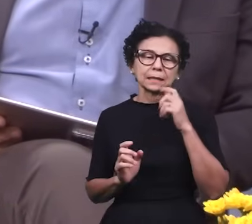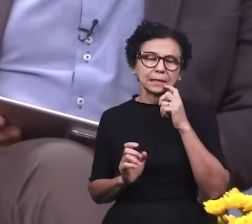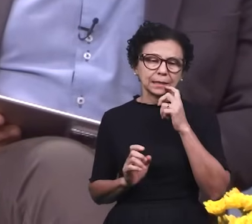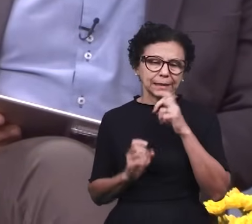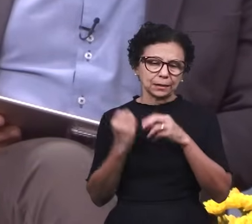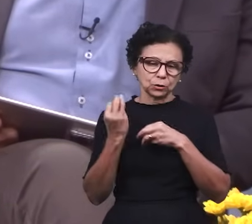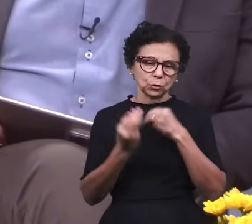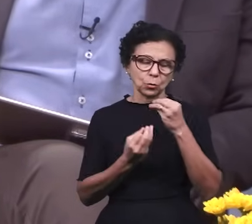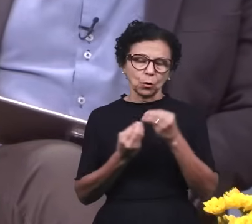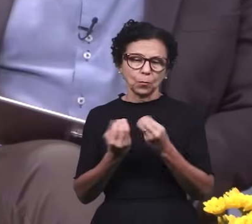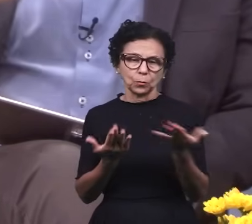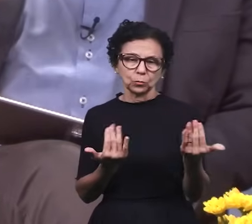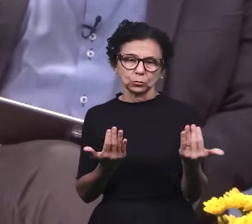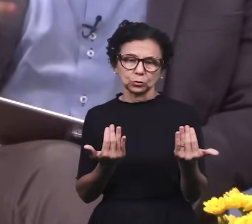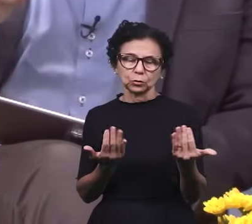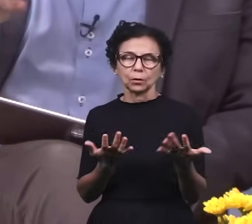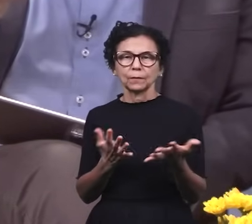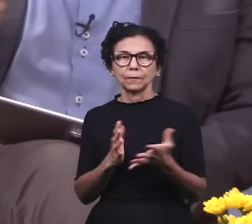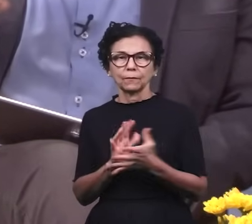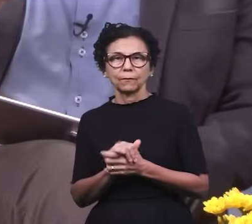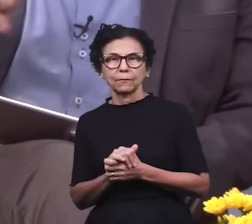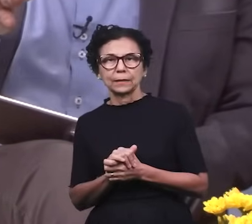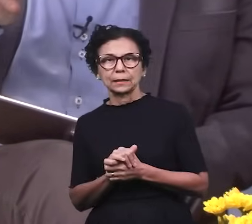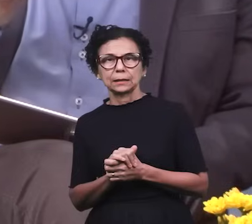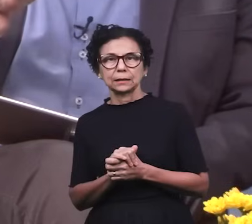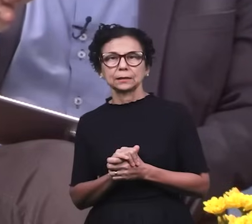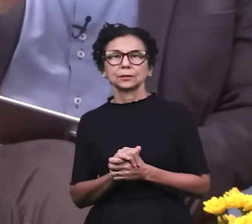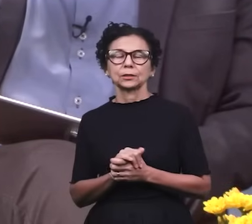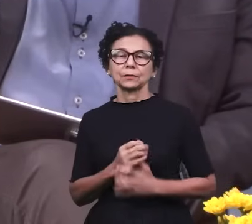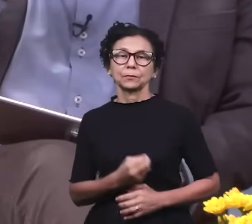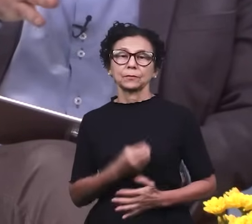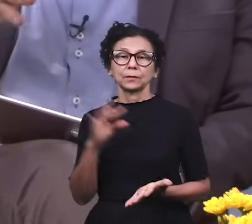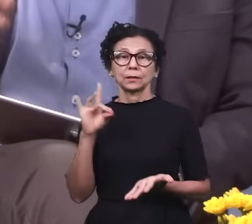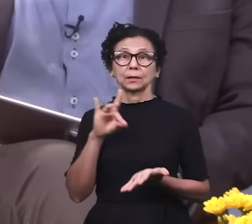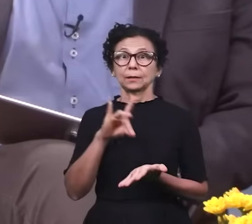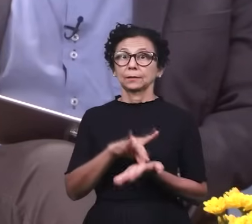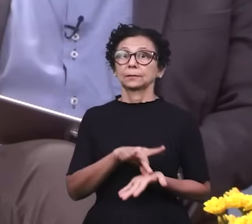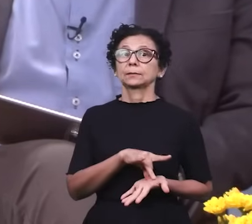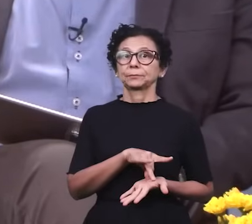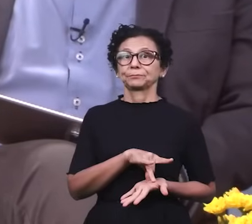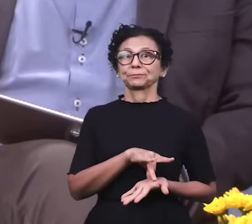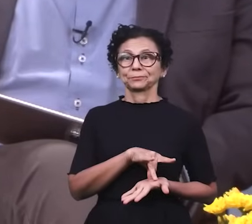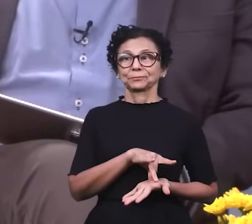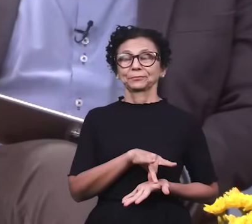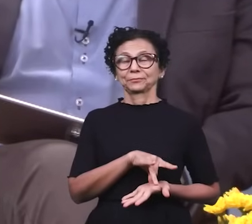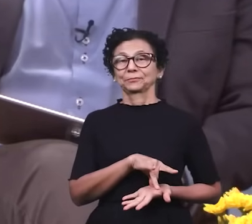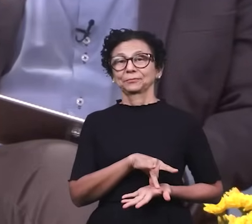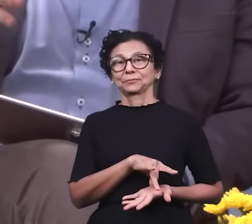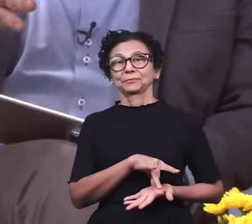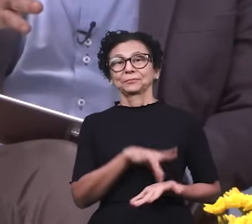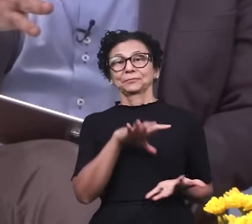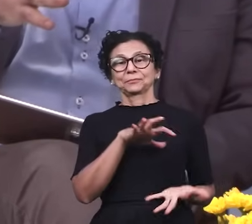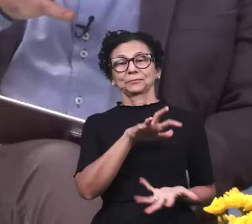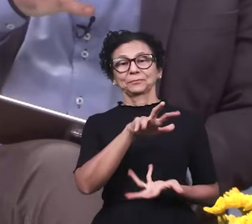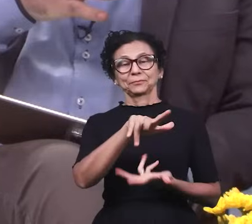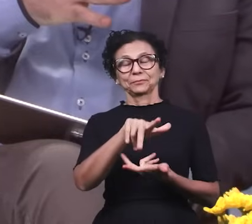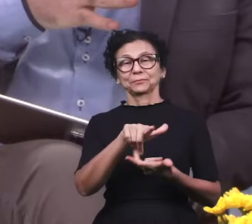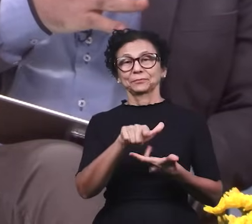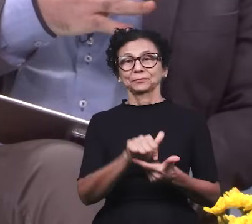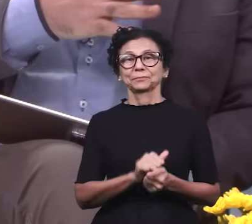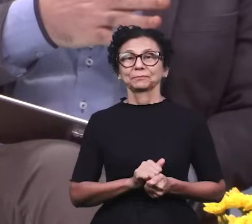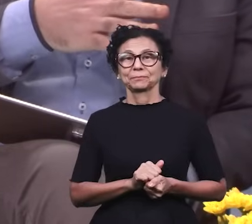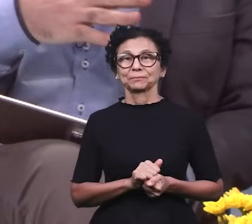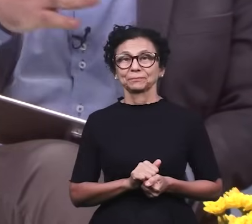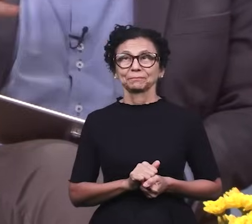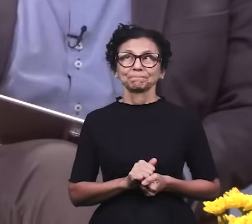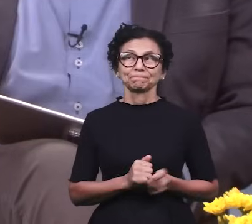jovens, de encarar essa que é uma realidade, né? Isso,